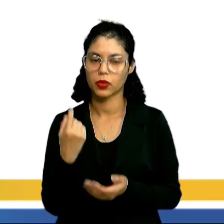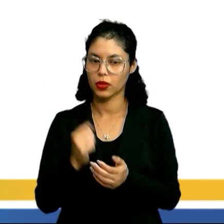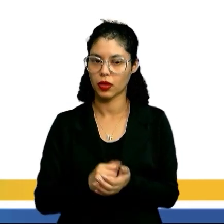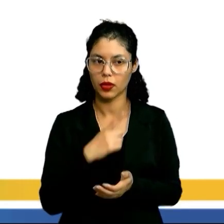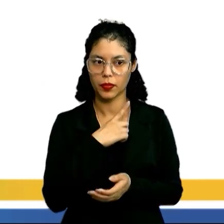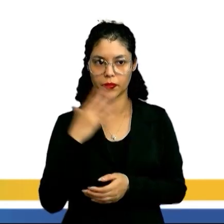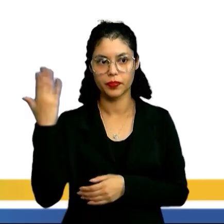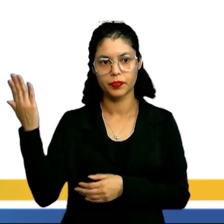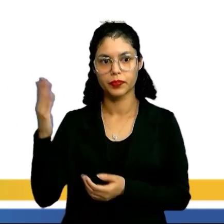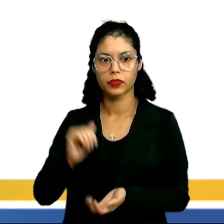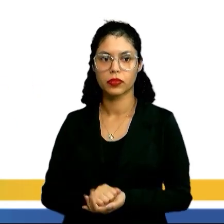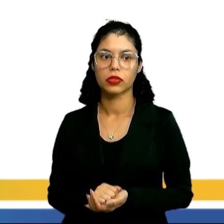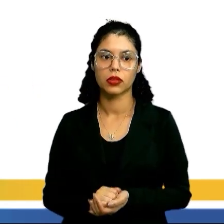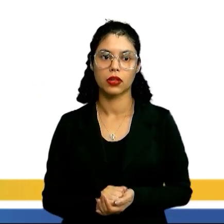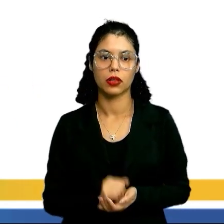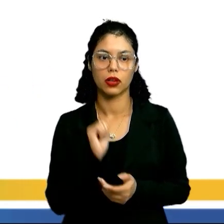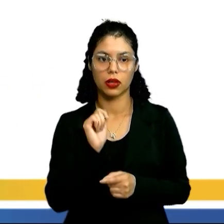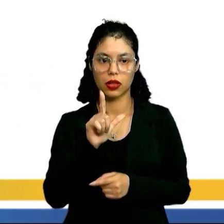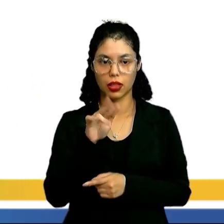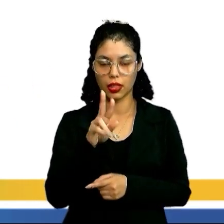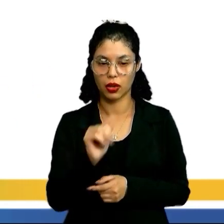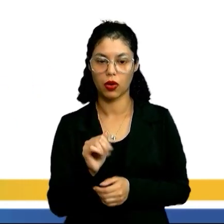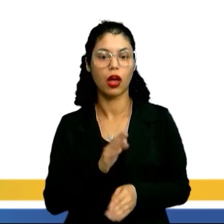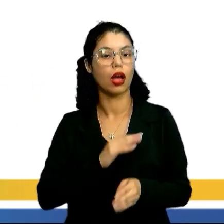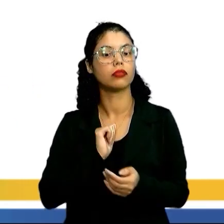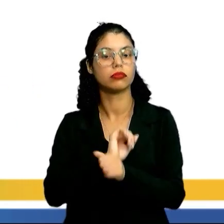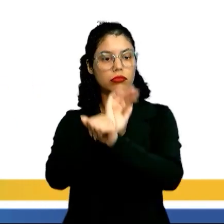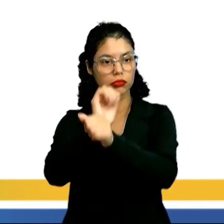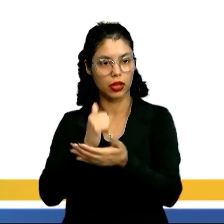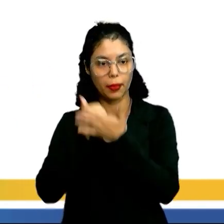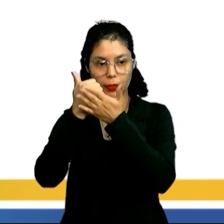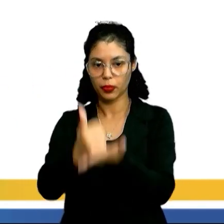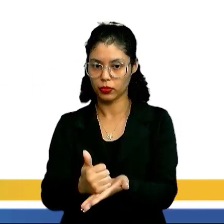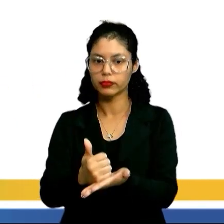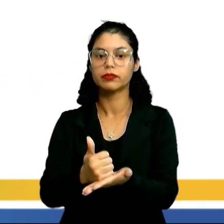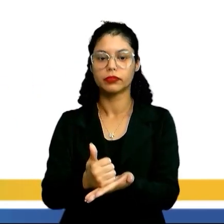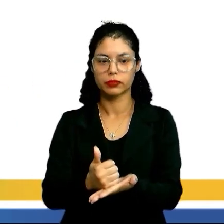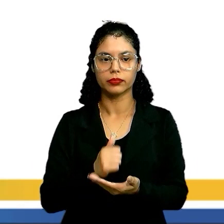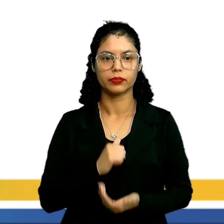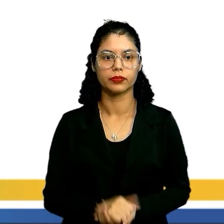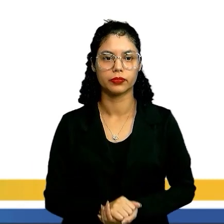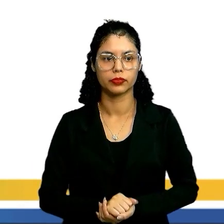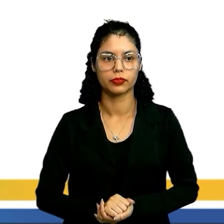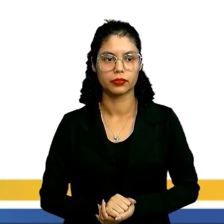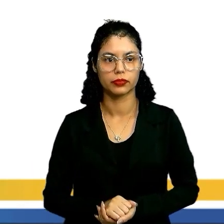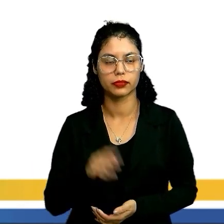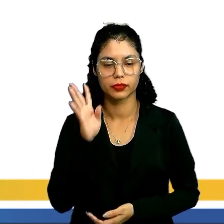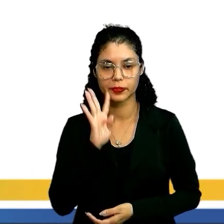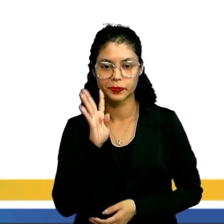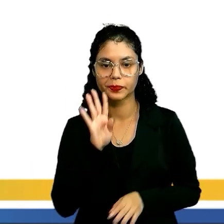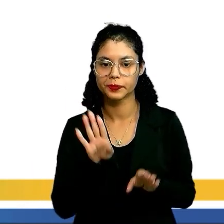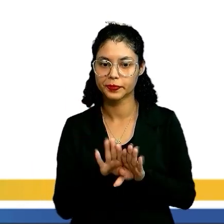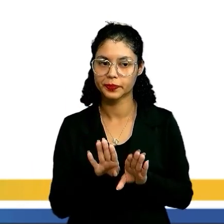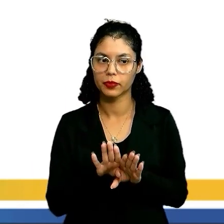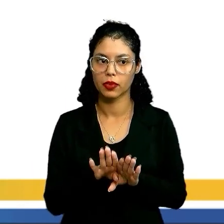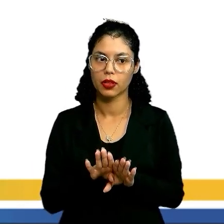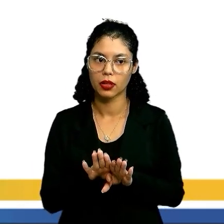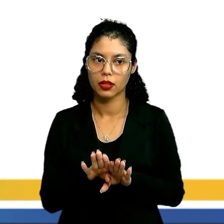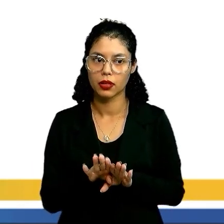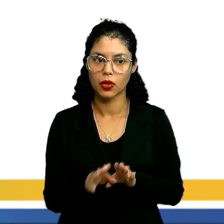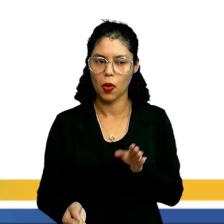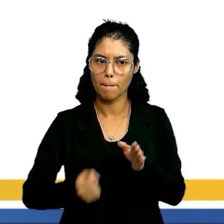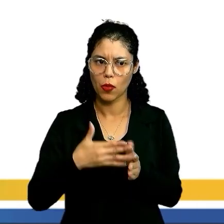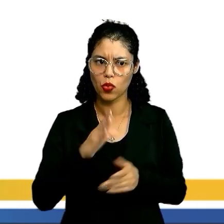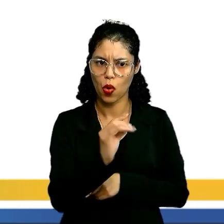concentrada aqui. A gema lateral é auxiliadora, tá? Outra coisa interessante, pessoal. Quando eu tenho